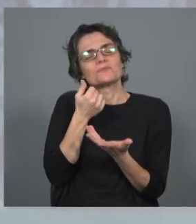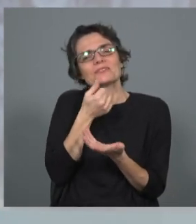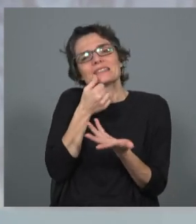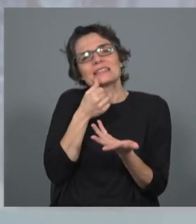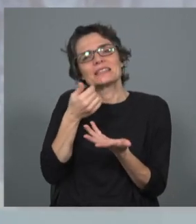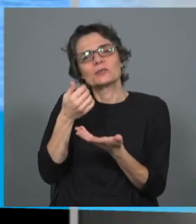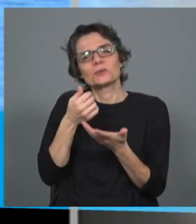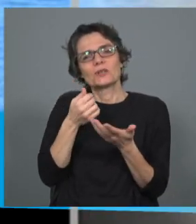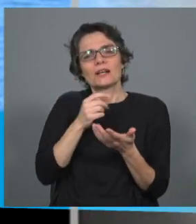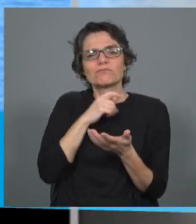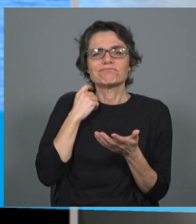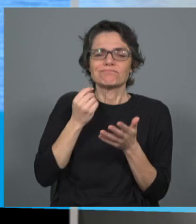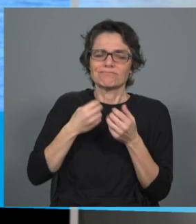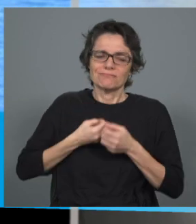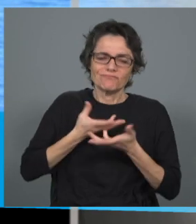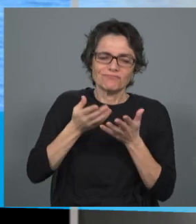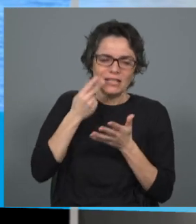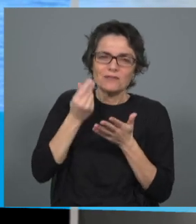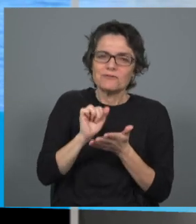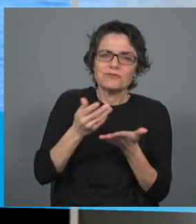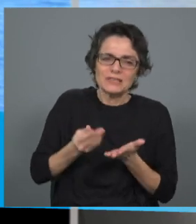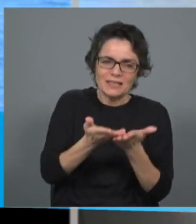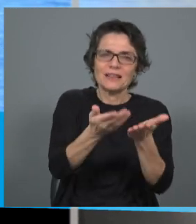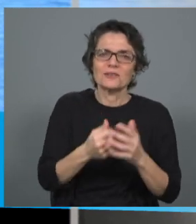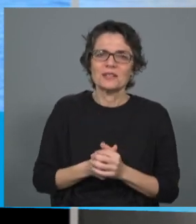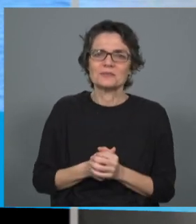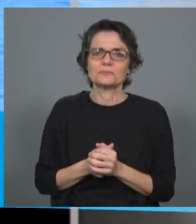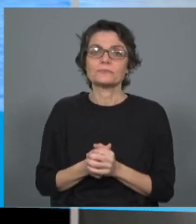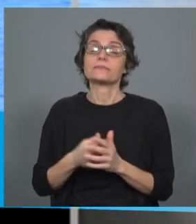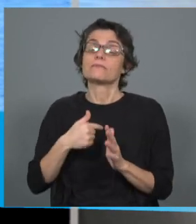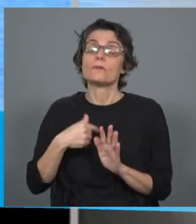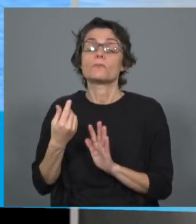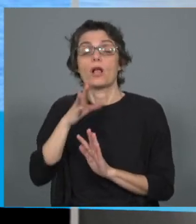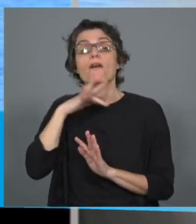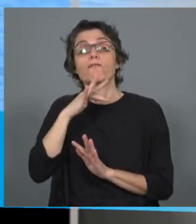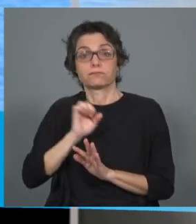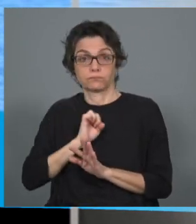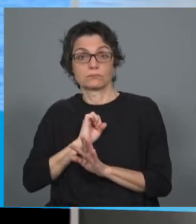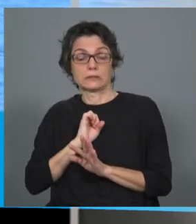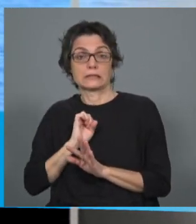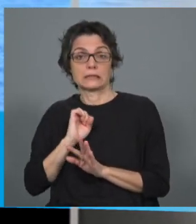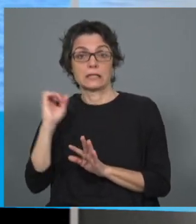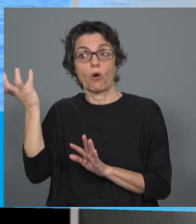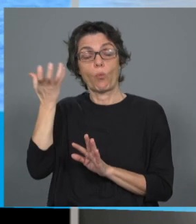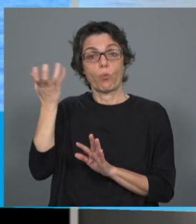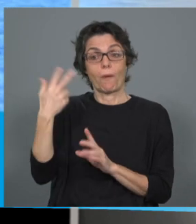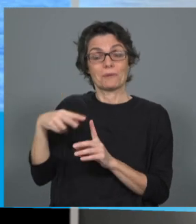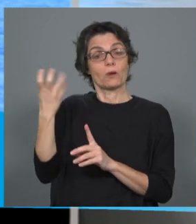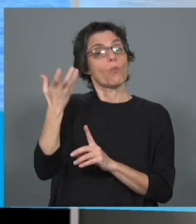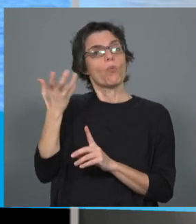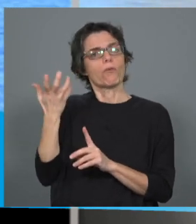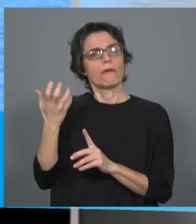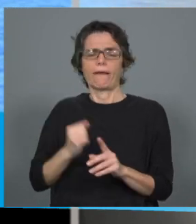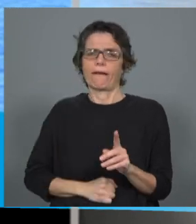Sim, eu cresci numa família que costumo dizer culturalmente católica. Não propriamente de me educar a